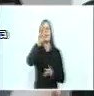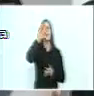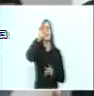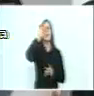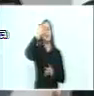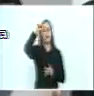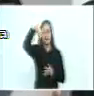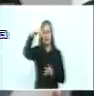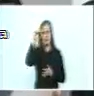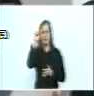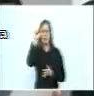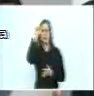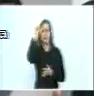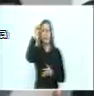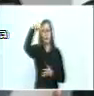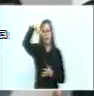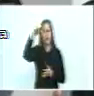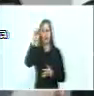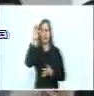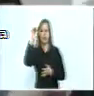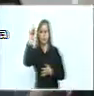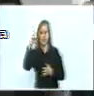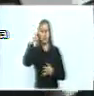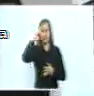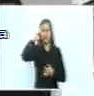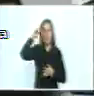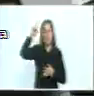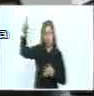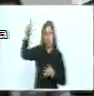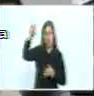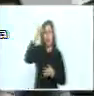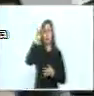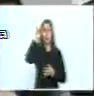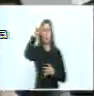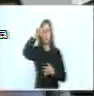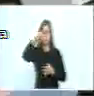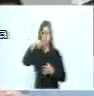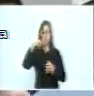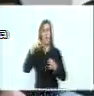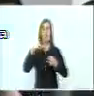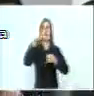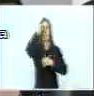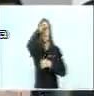Santonioni, chefe do Departamento de Turismo da Prefeitura Municipal de Viçosa.